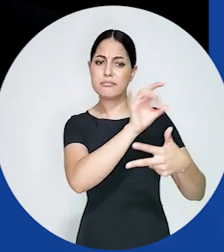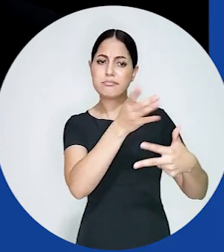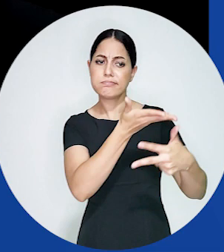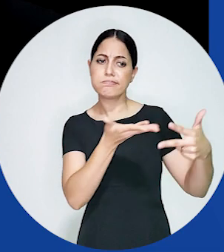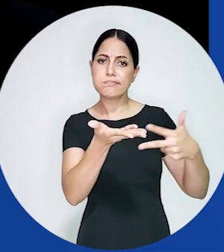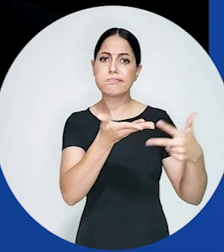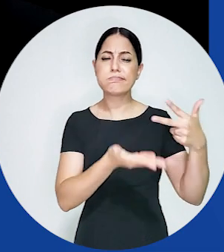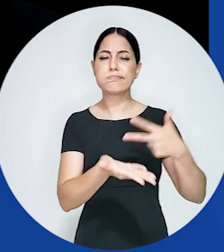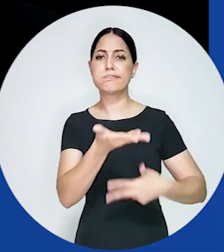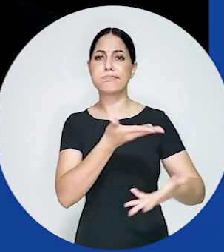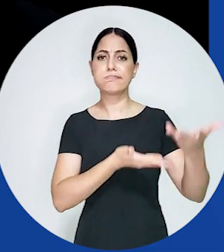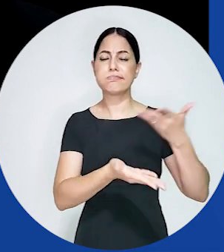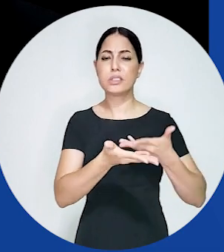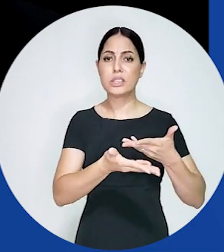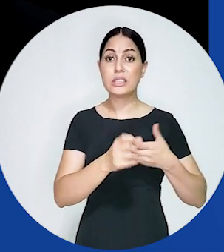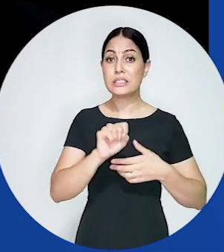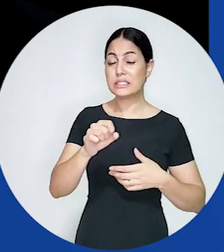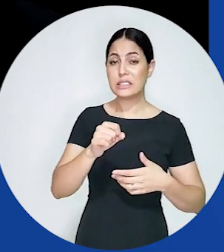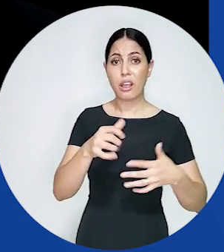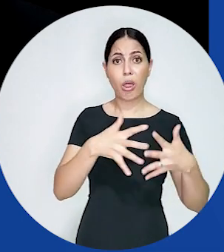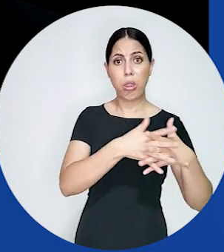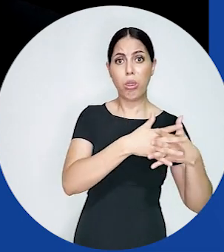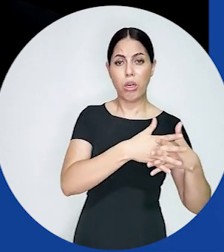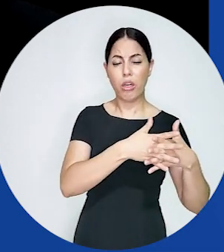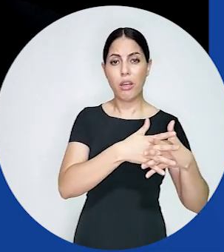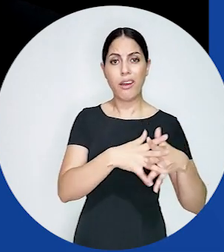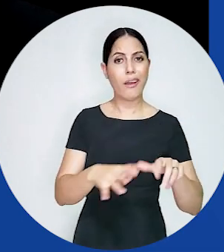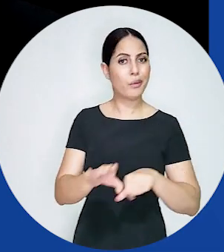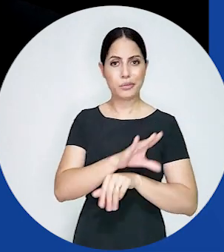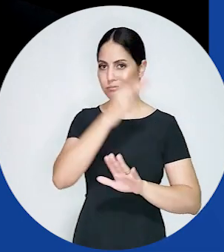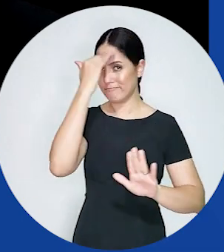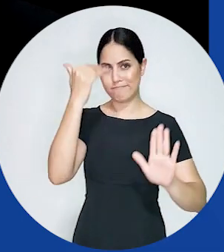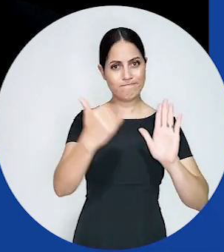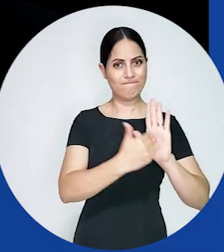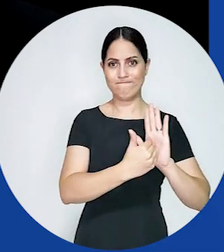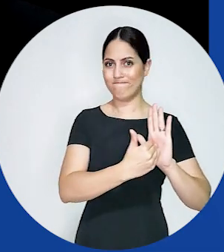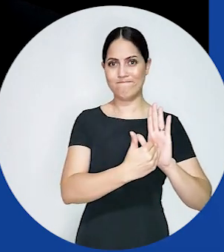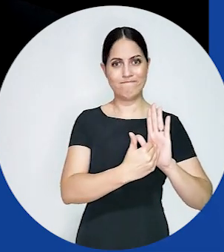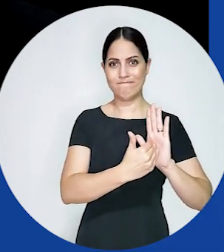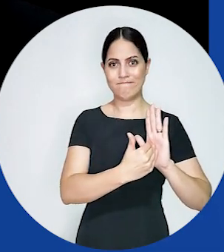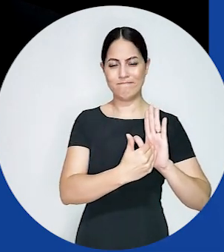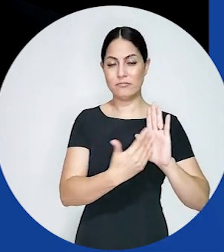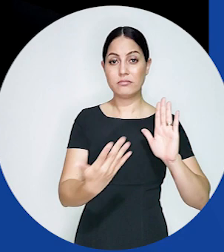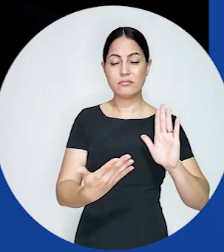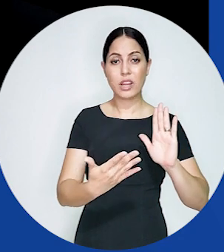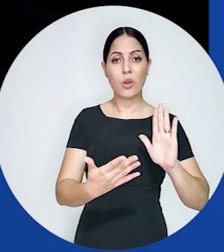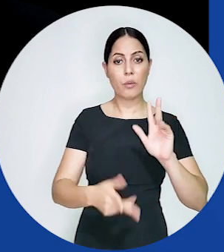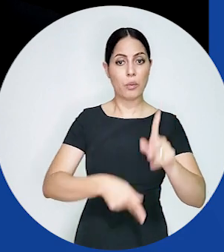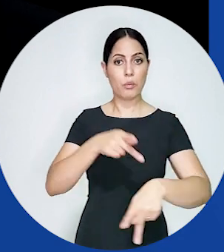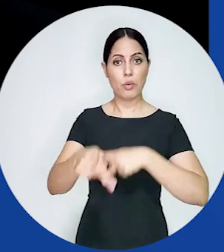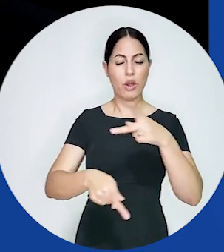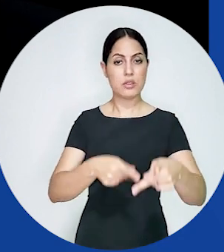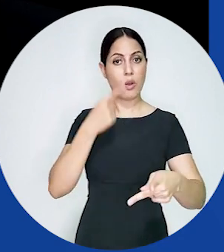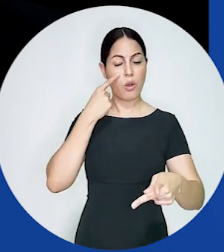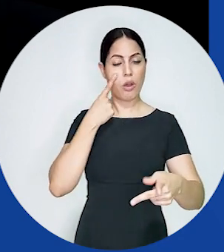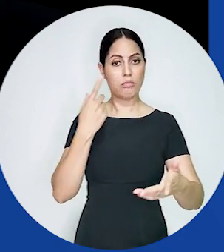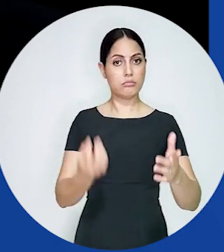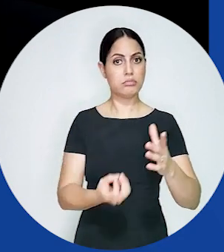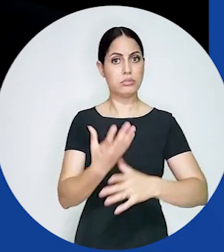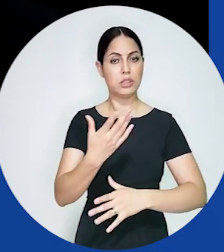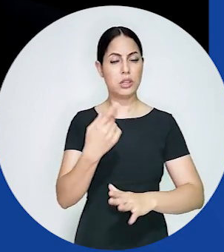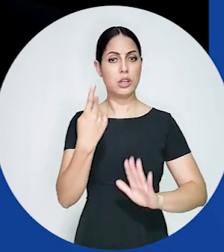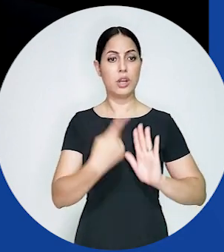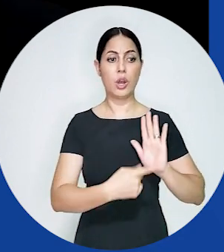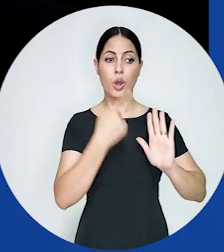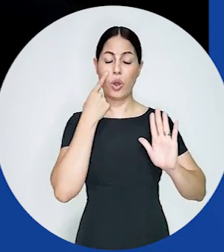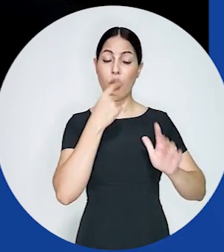entre si. Então, toda vez que há uma desarmonia, o que há é uma inconstitucionalidade, ou seja, uma desobediência à soberania popular, que diz, olha